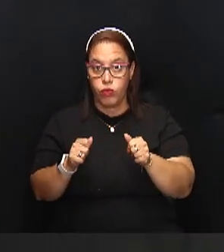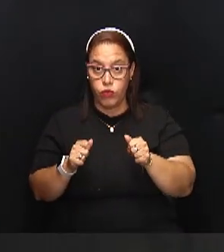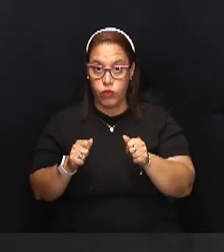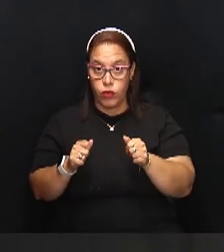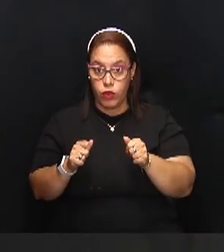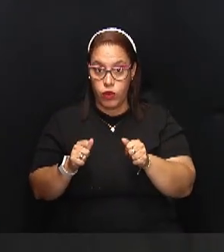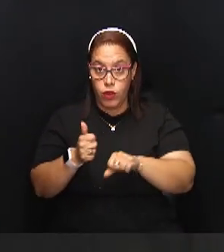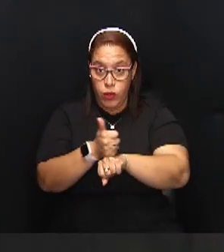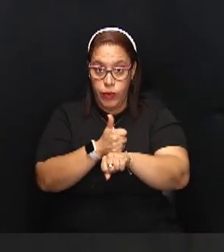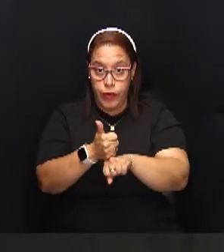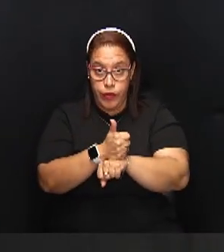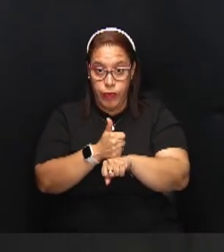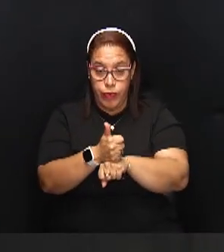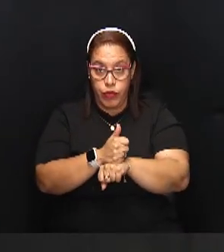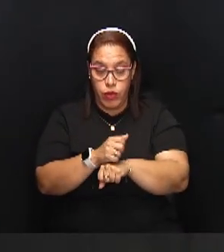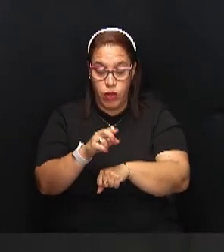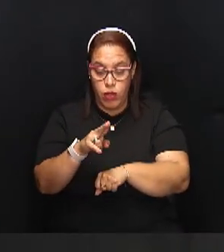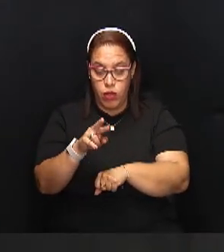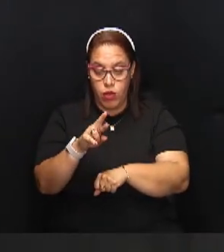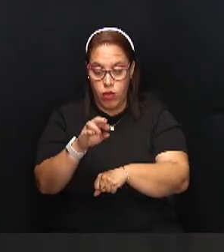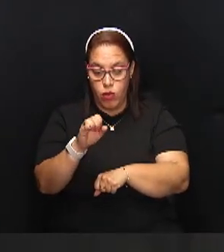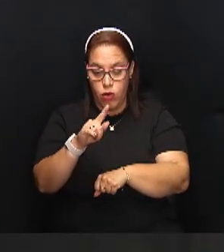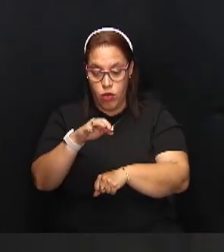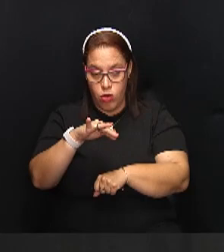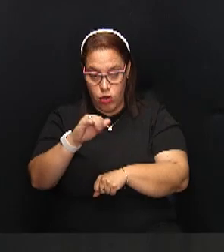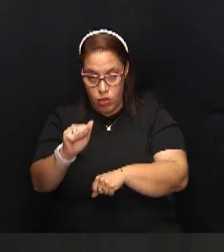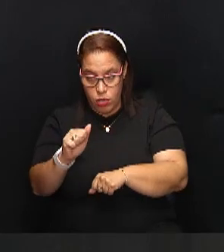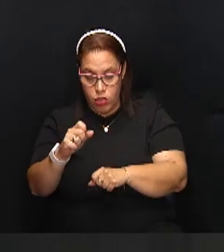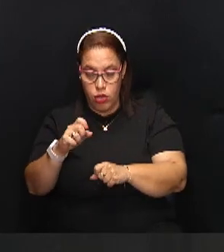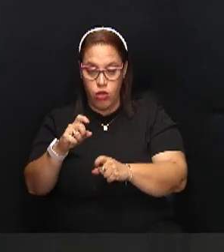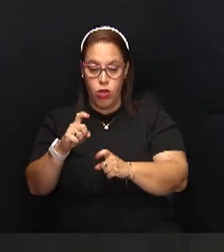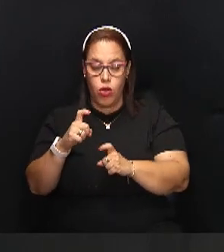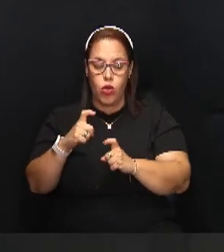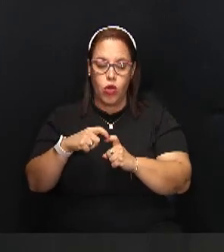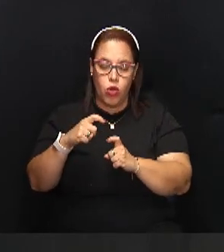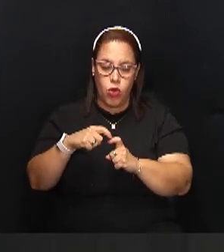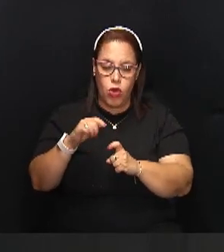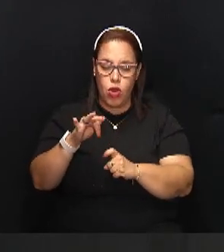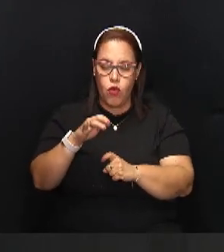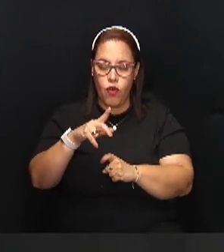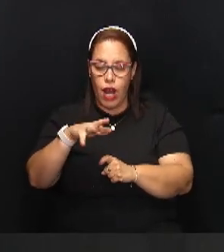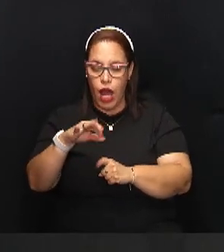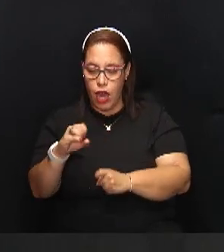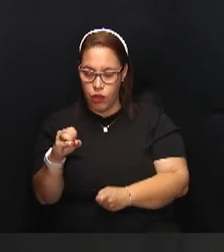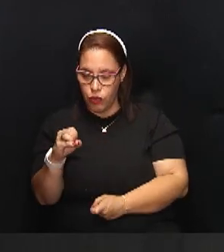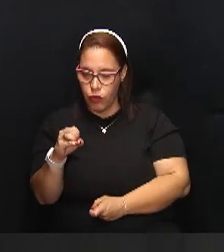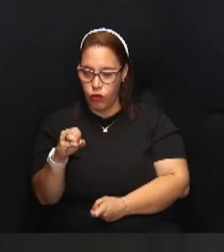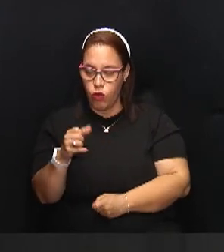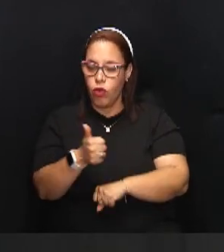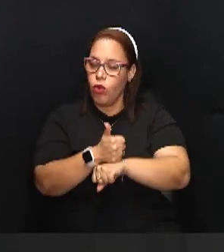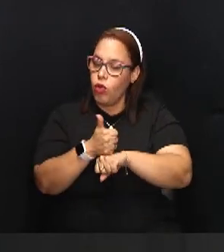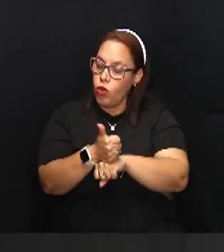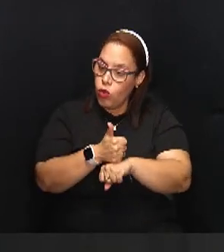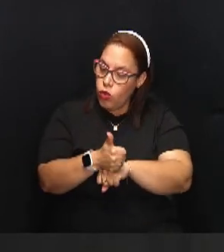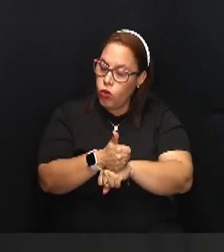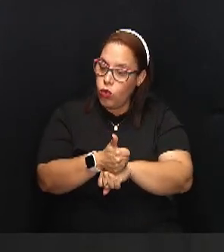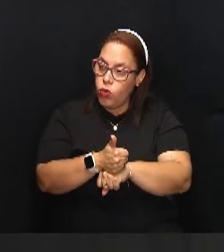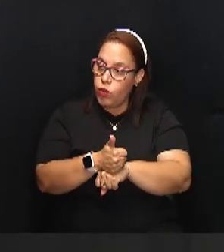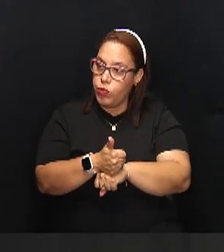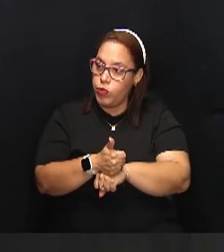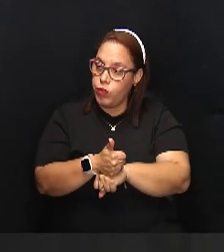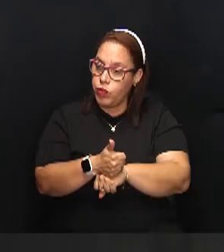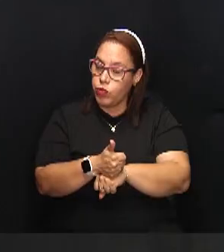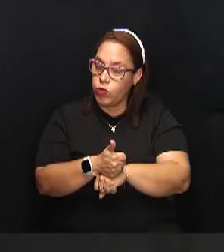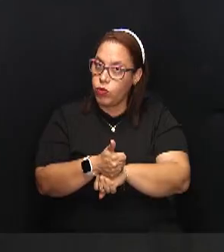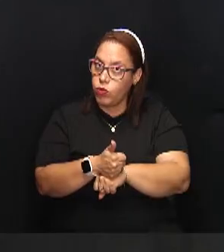os profissionais da urologia do Mário Gatti, tem lá o Dr. Fábio Ferreira, enfim, alguns profissionais